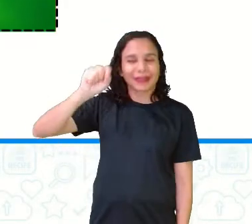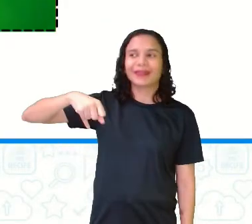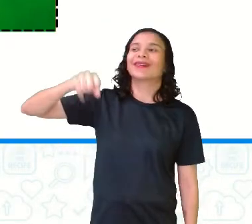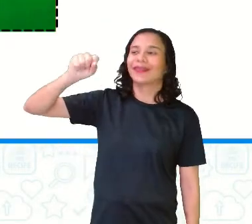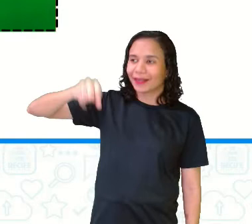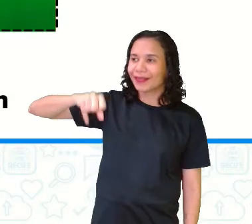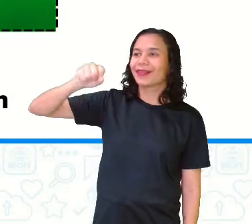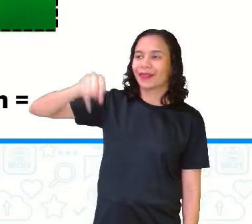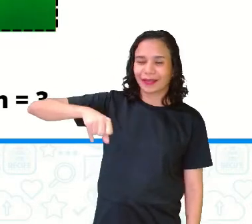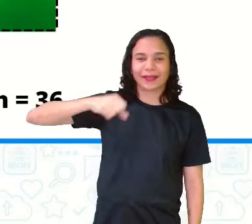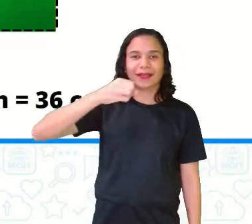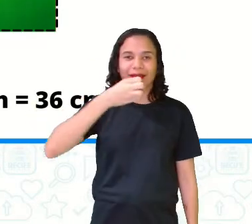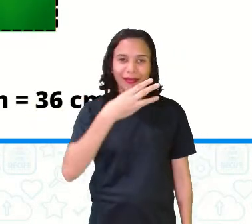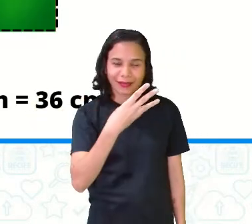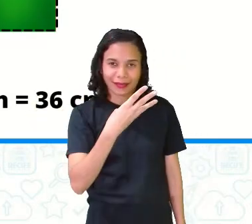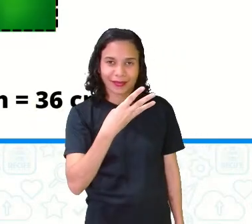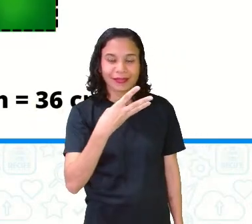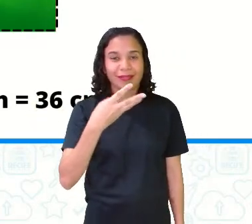Isso,